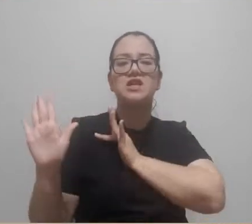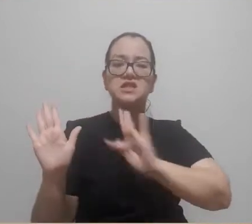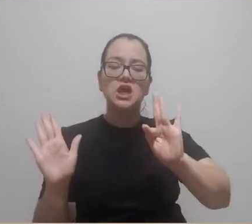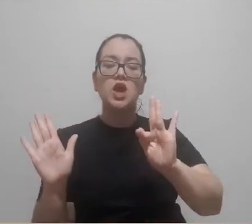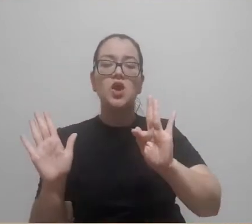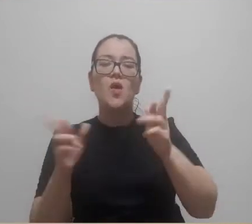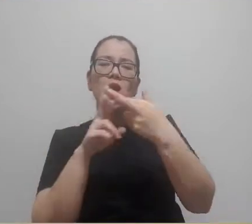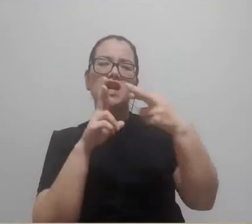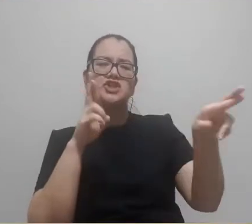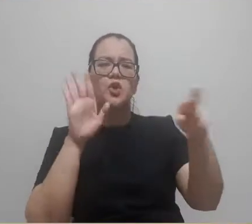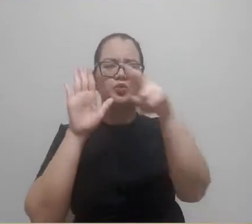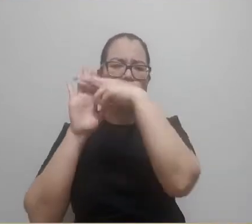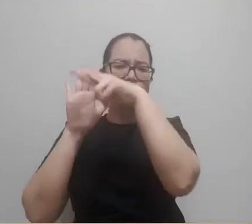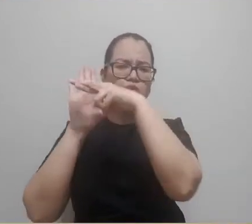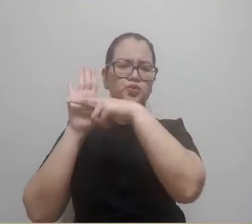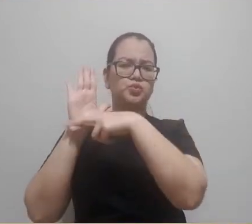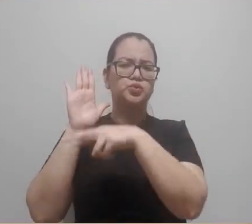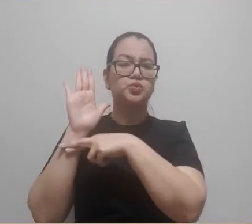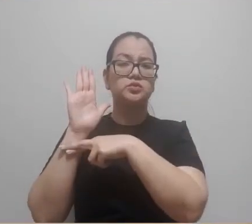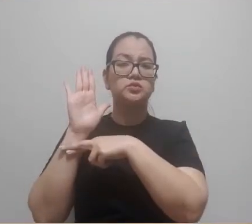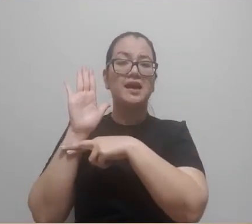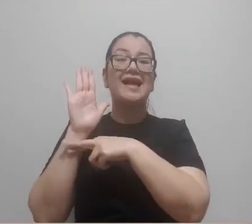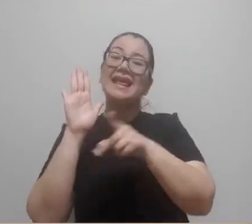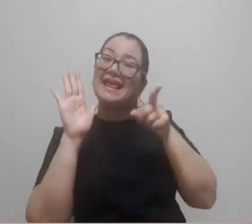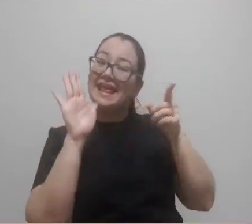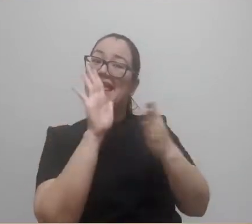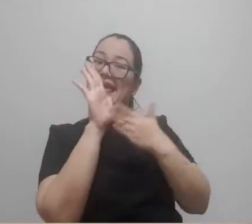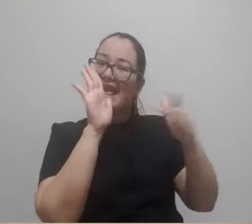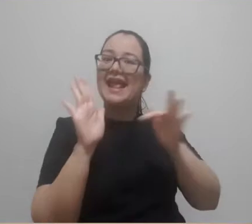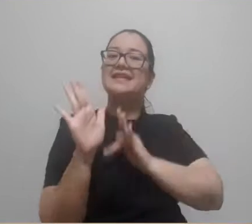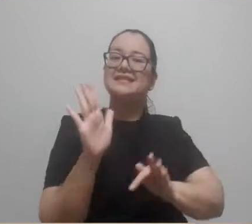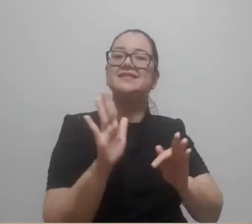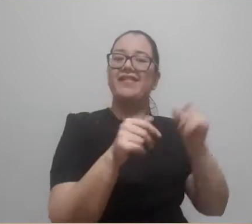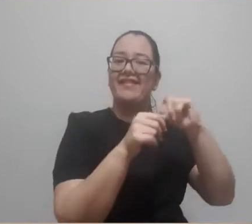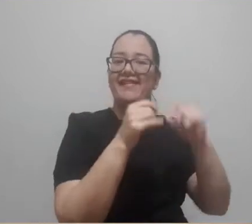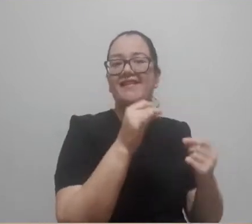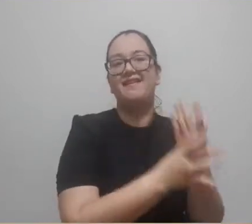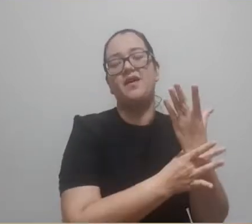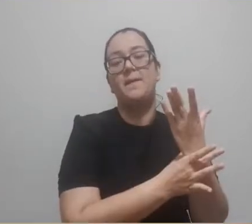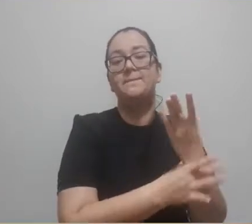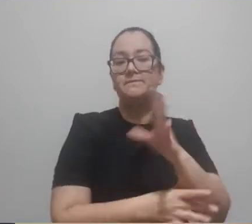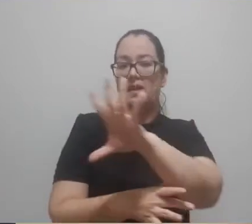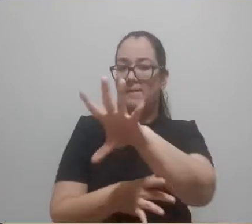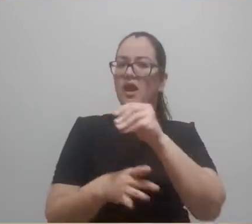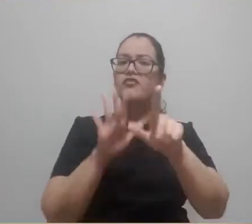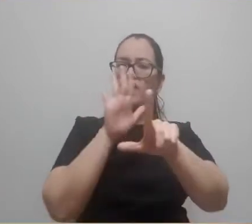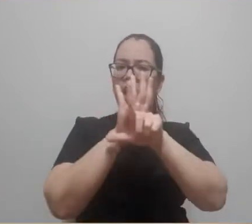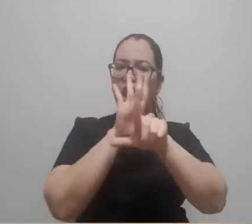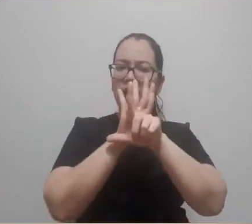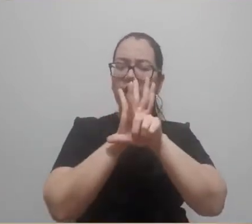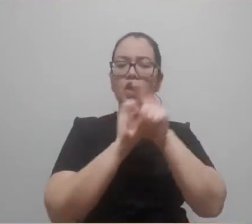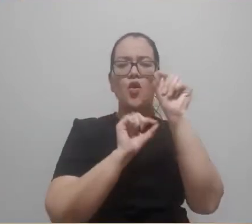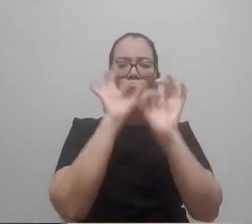em normas e tradições estabelecidas por eles mesmos. Eles pegavam a lei,